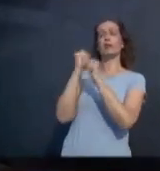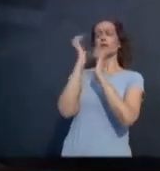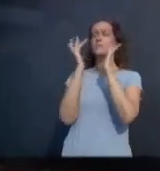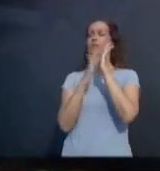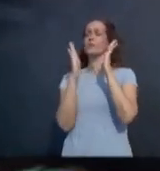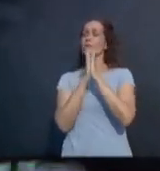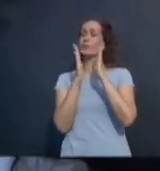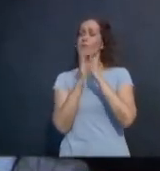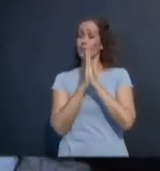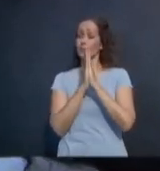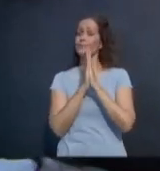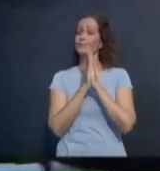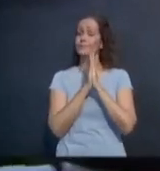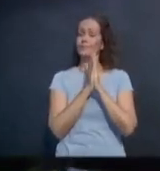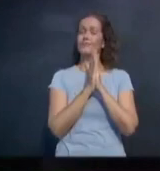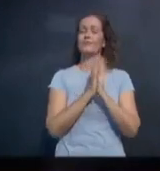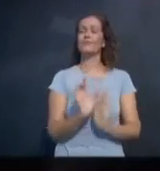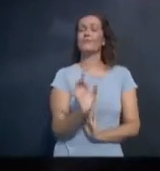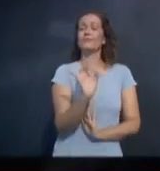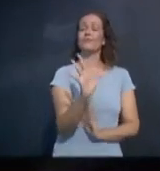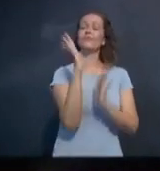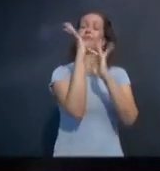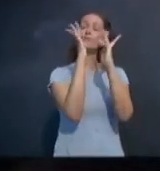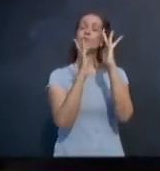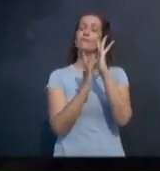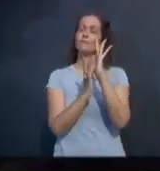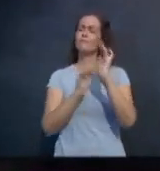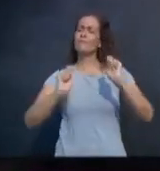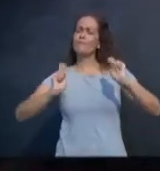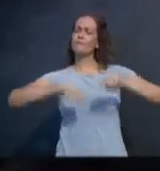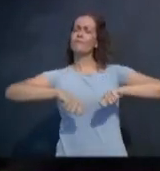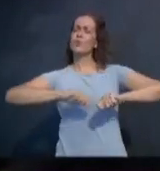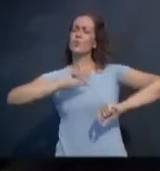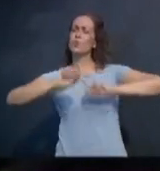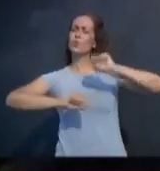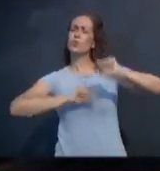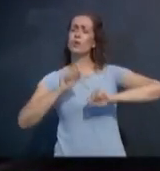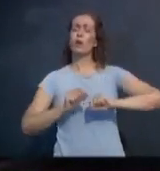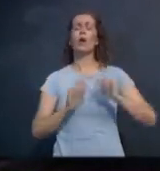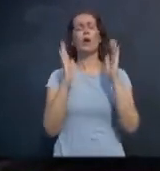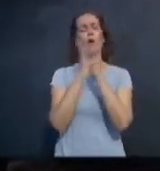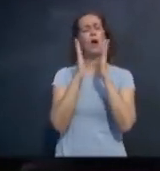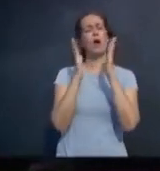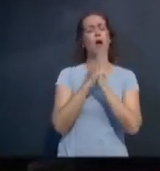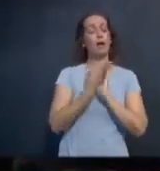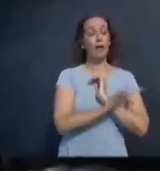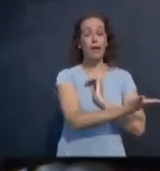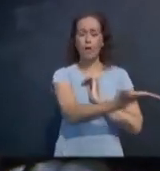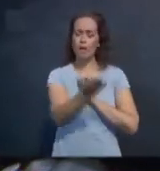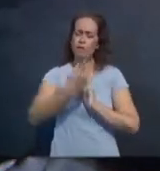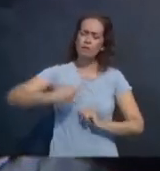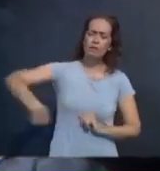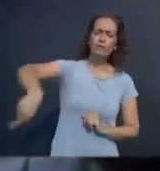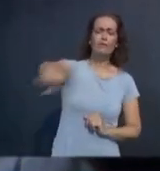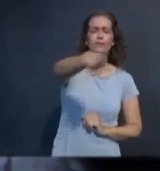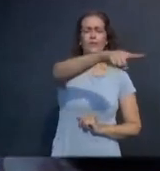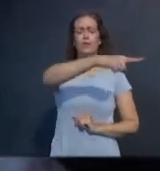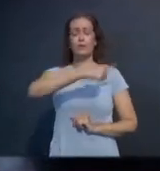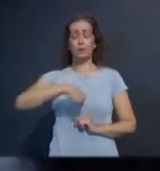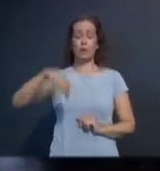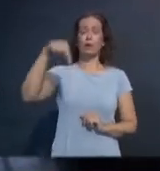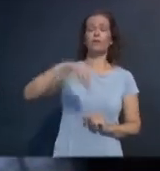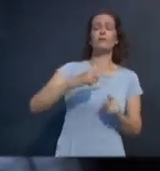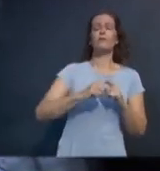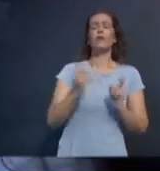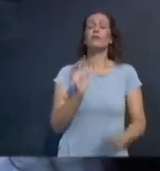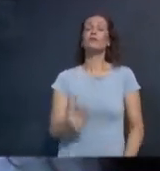E de uma forma como só Ele pode fazer. Não rogo somente por estes que estavam ali. Ele diz: mas também por